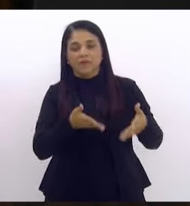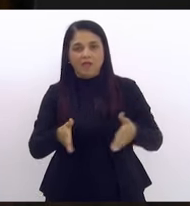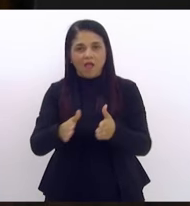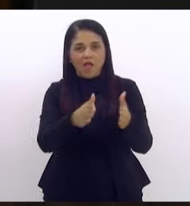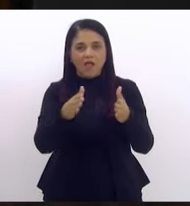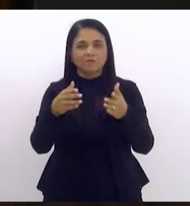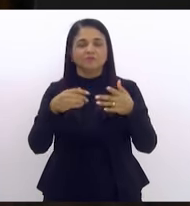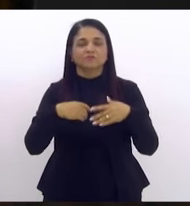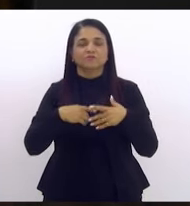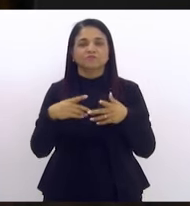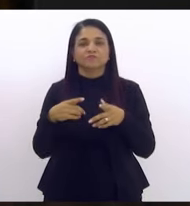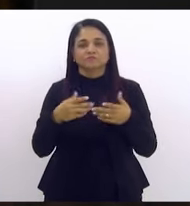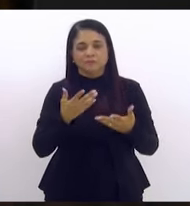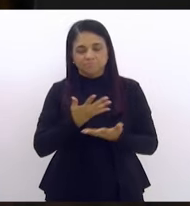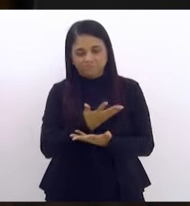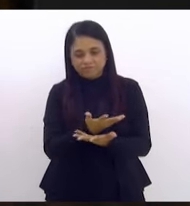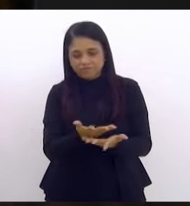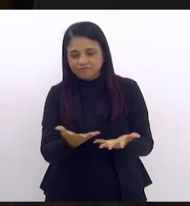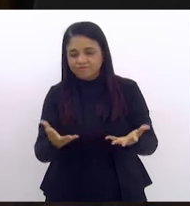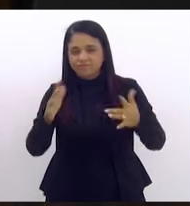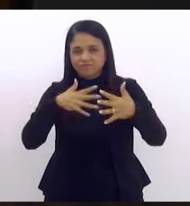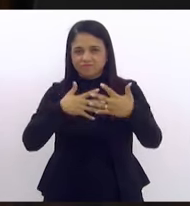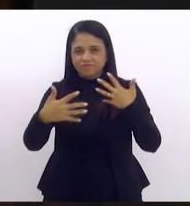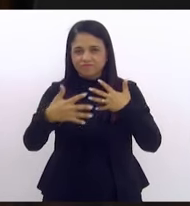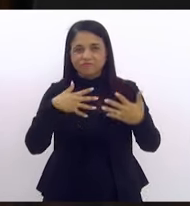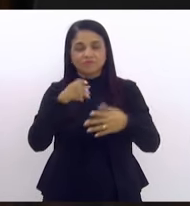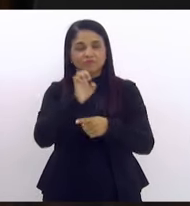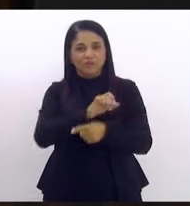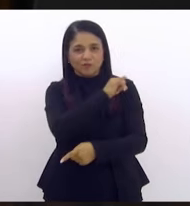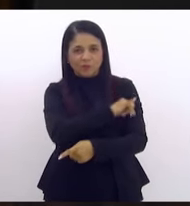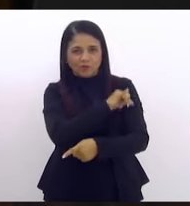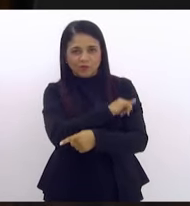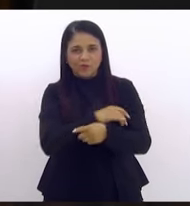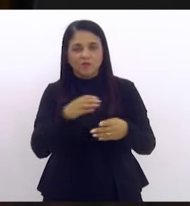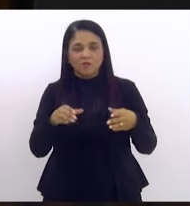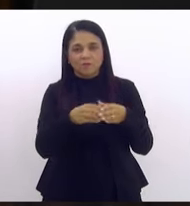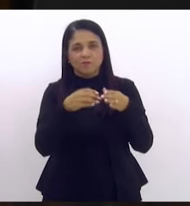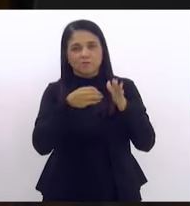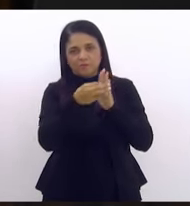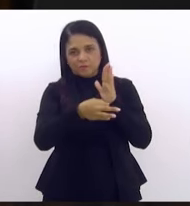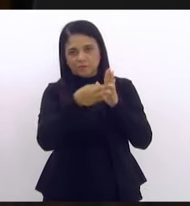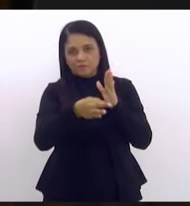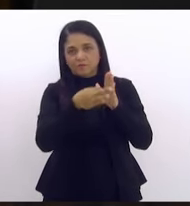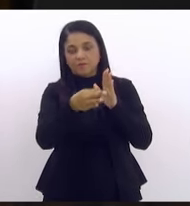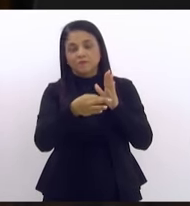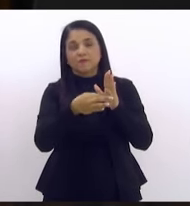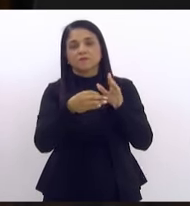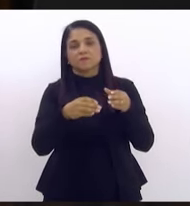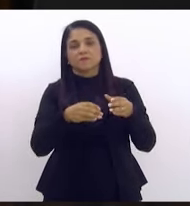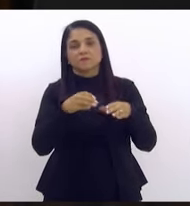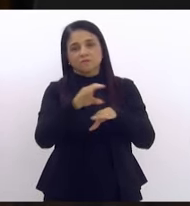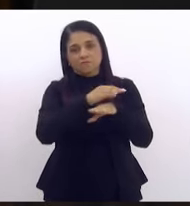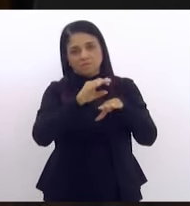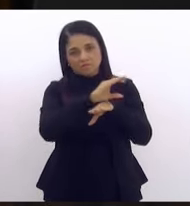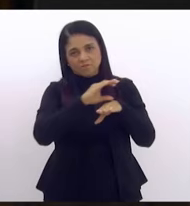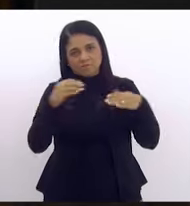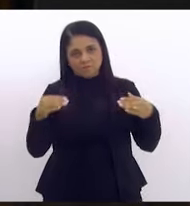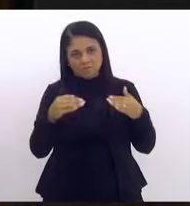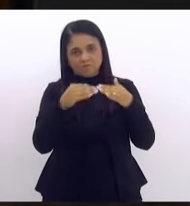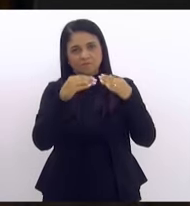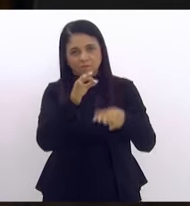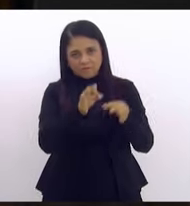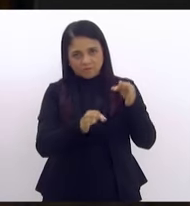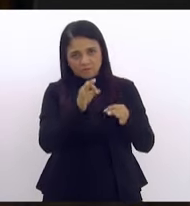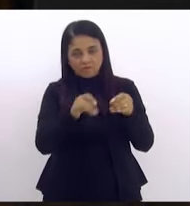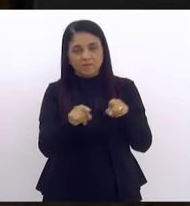fluviais cristalinas do Estado do Rio de Janeiro. Pareceres das comissões Constituição e Justiça pela constitucionalidade e